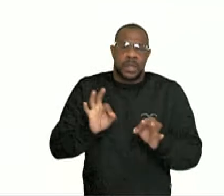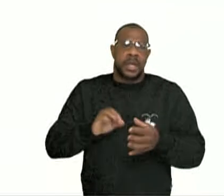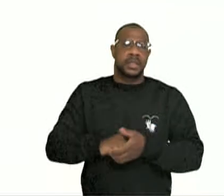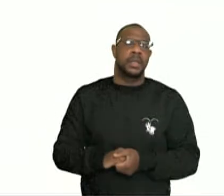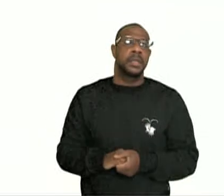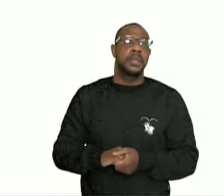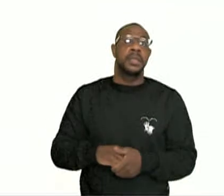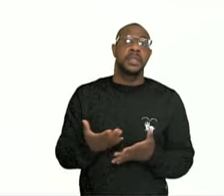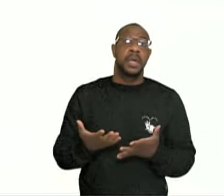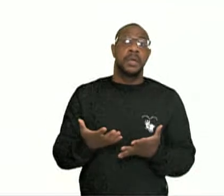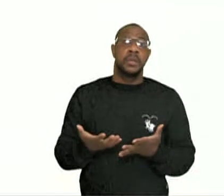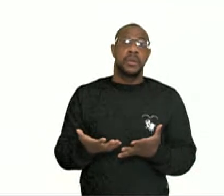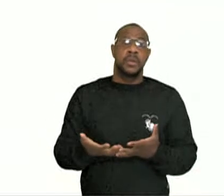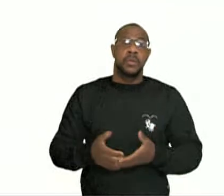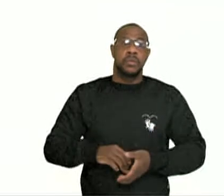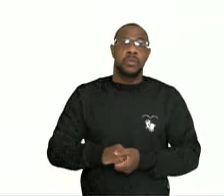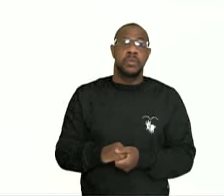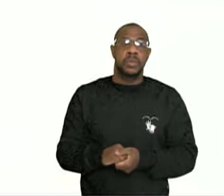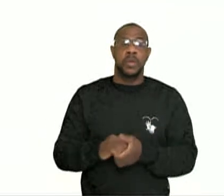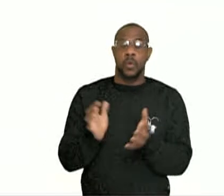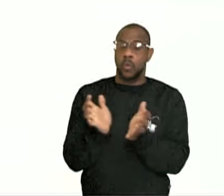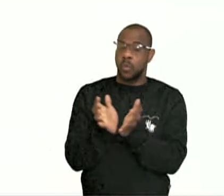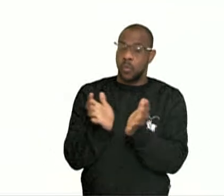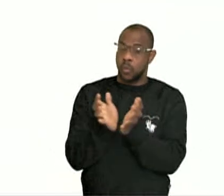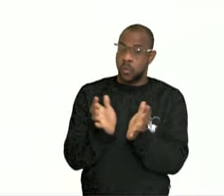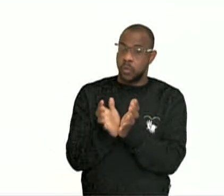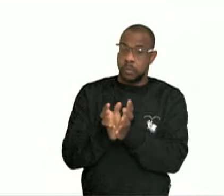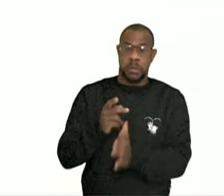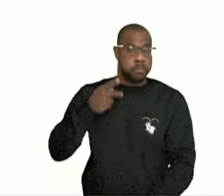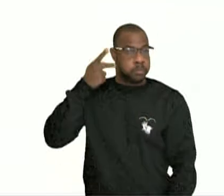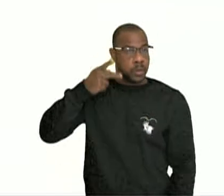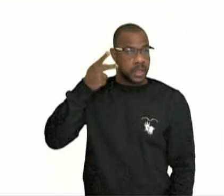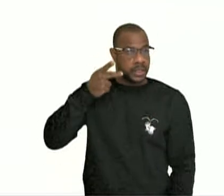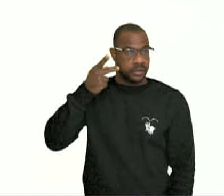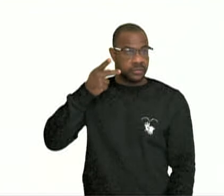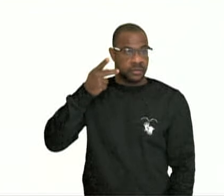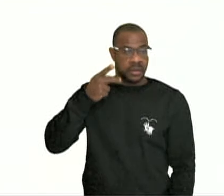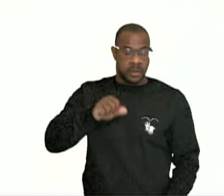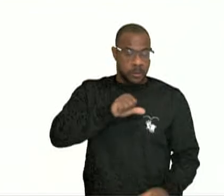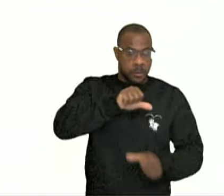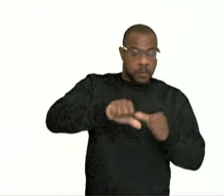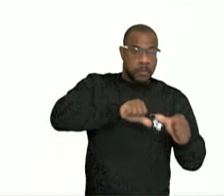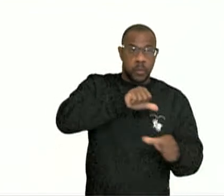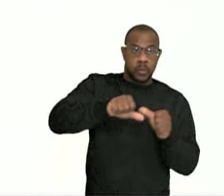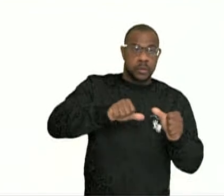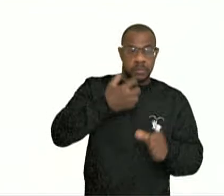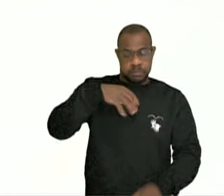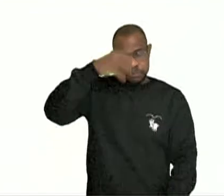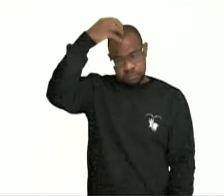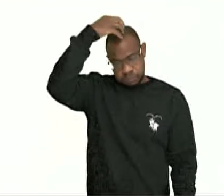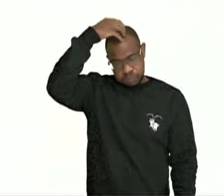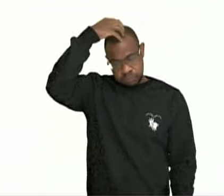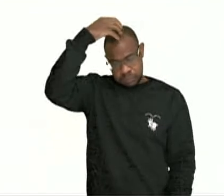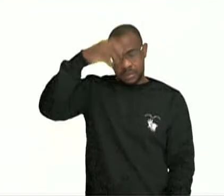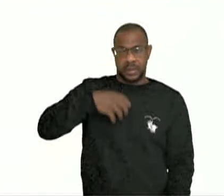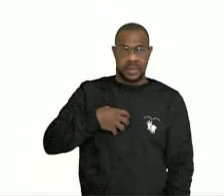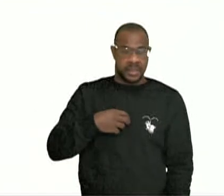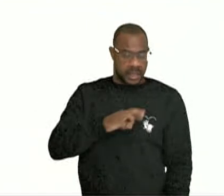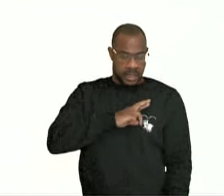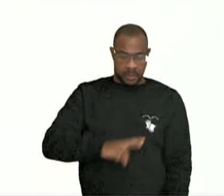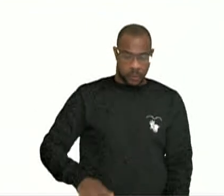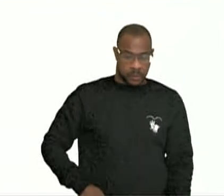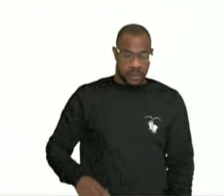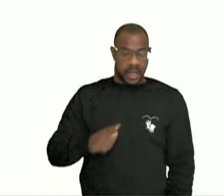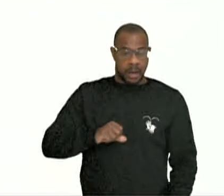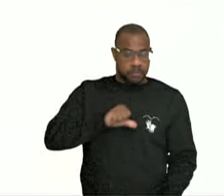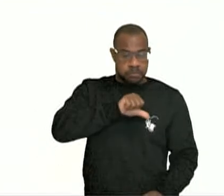vai restaurar a monarquia, Deixa de ser uma república e há uma restauração do rei. Quem